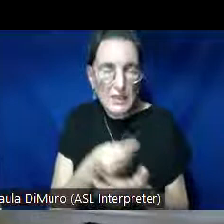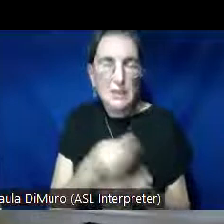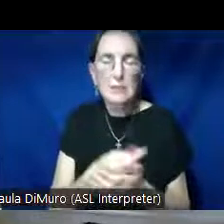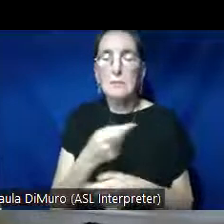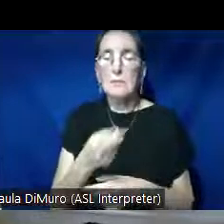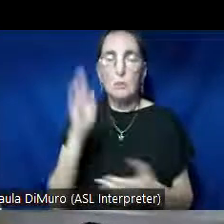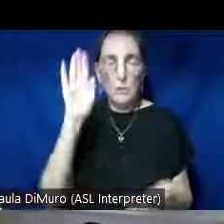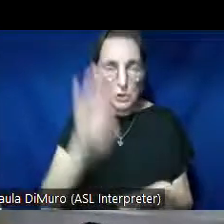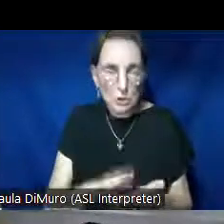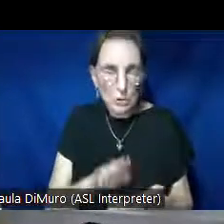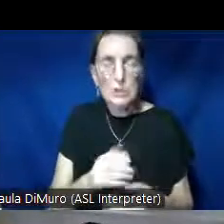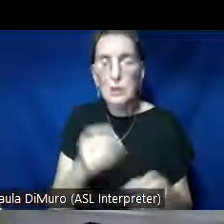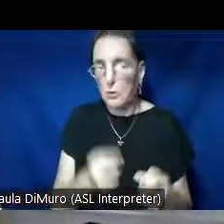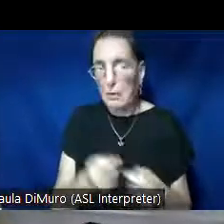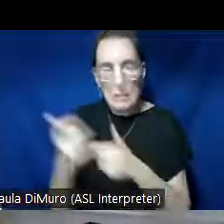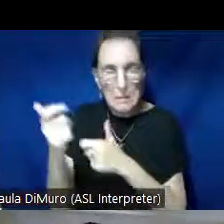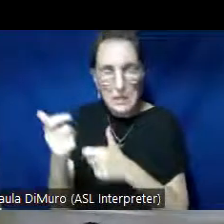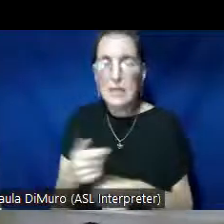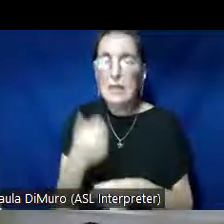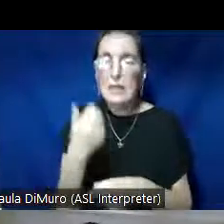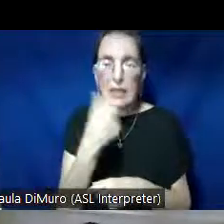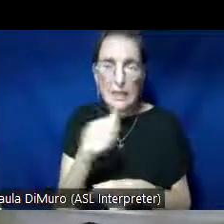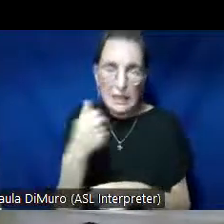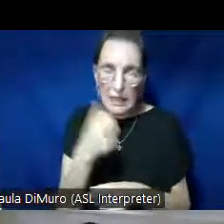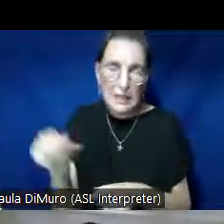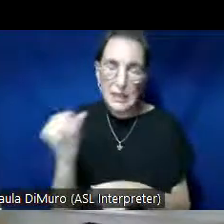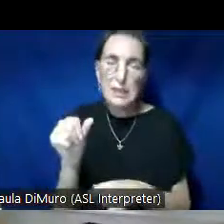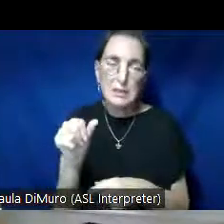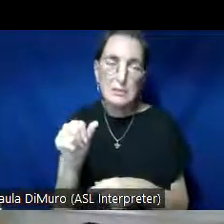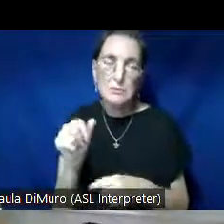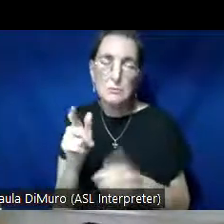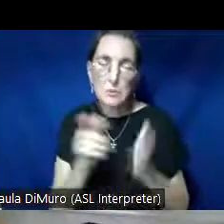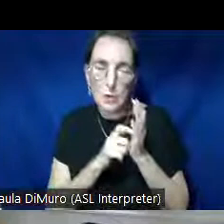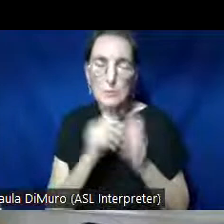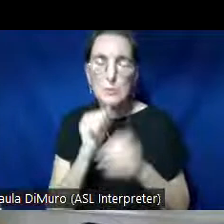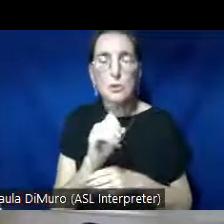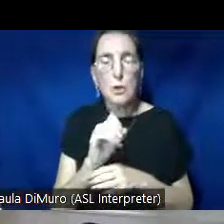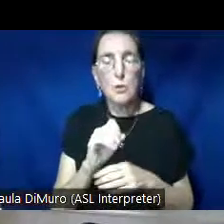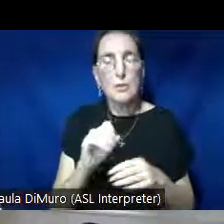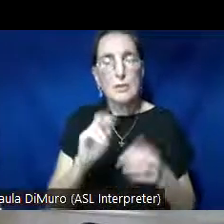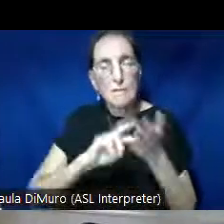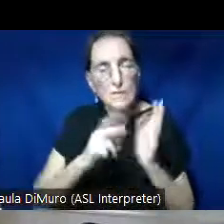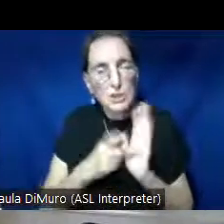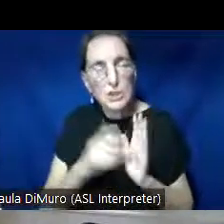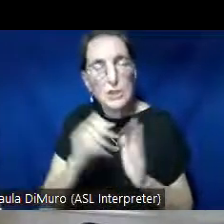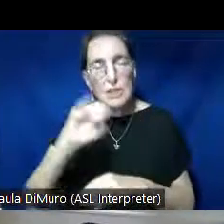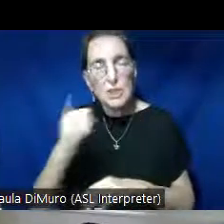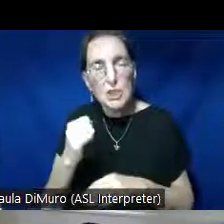nos acessa e financia e elimina qualquer match requirement.